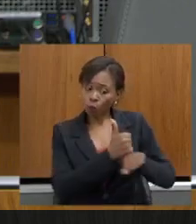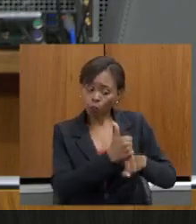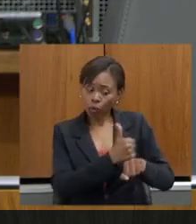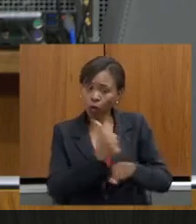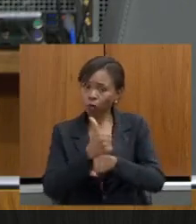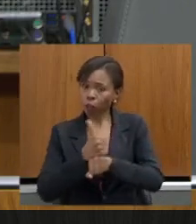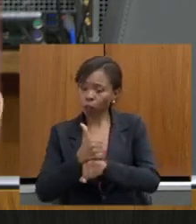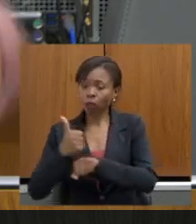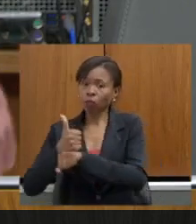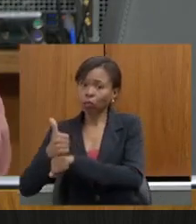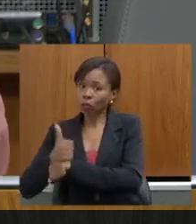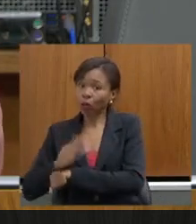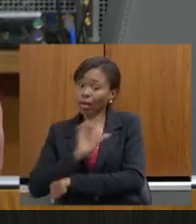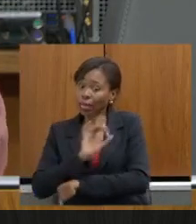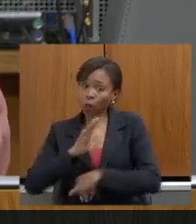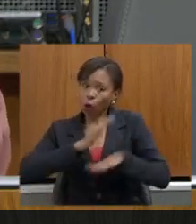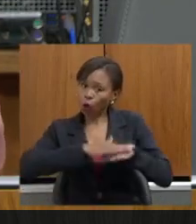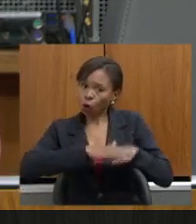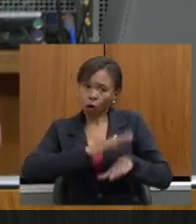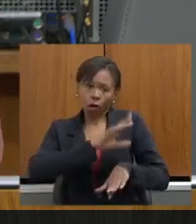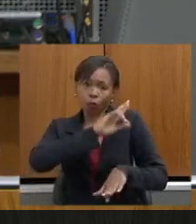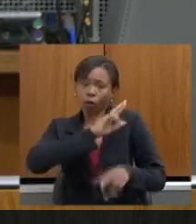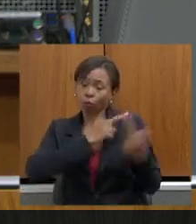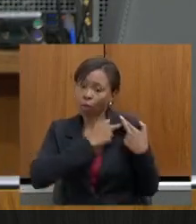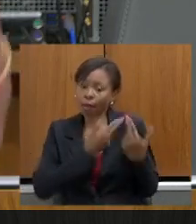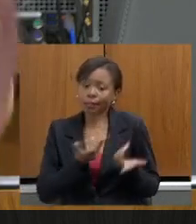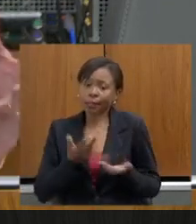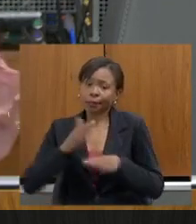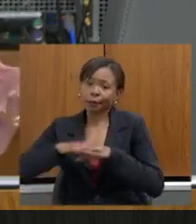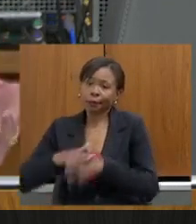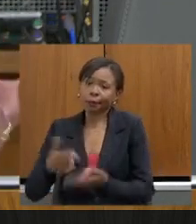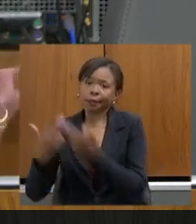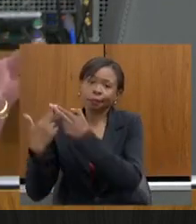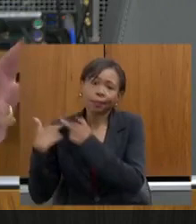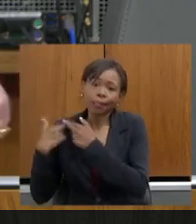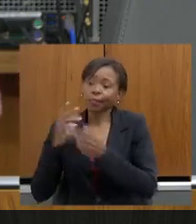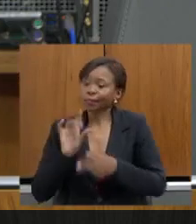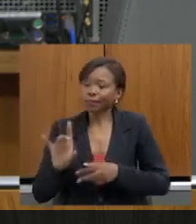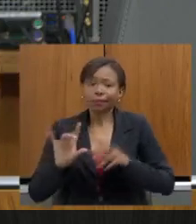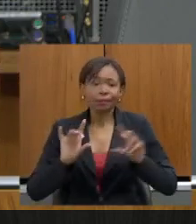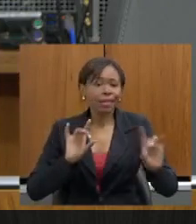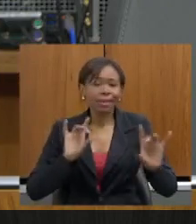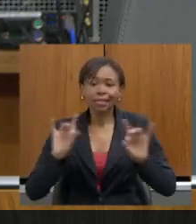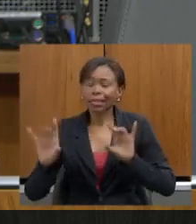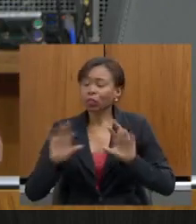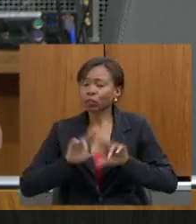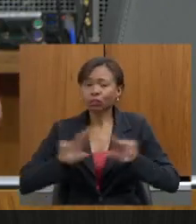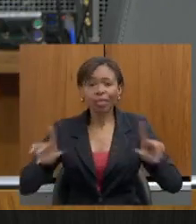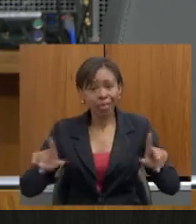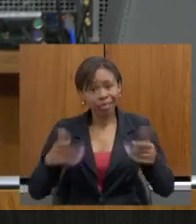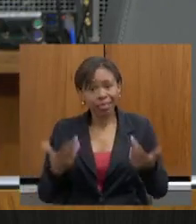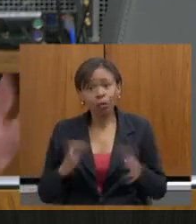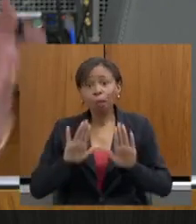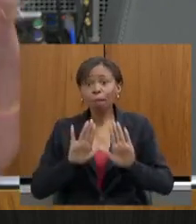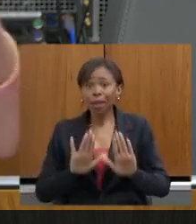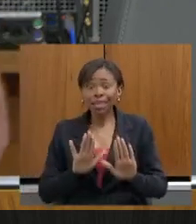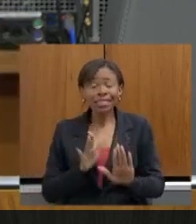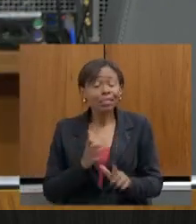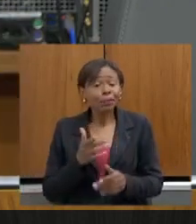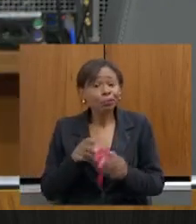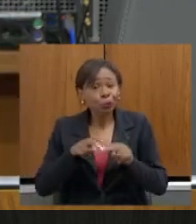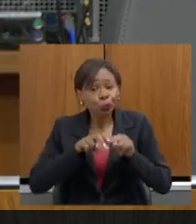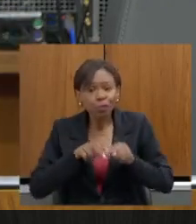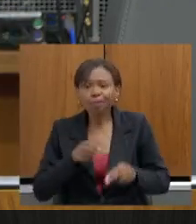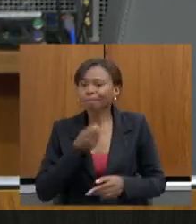inerentes à função que ocupa né E que as suas demandas e e até o momento nós não conseguimos ainda